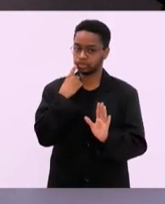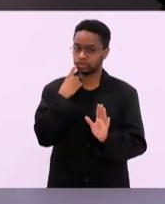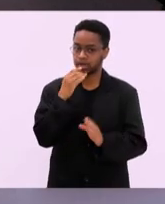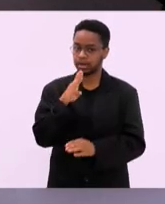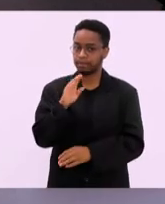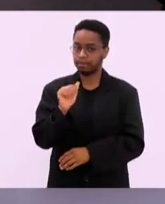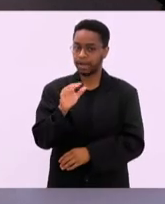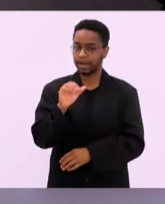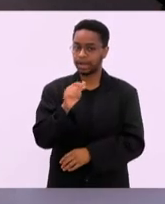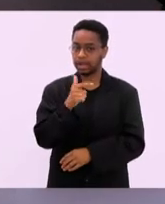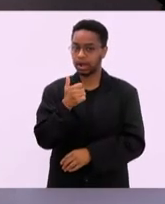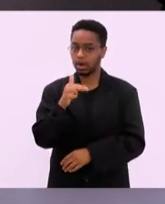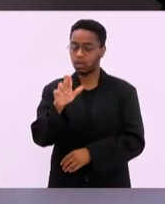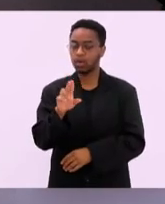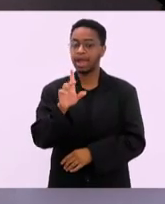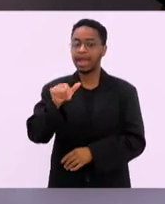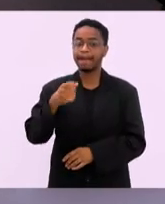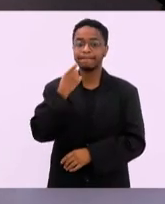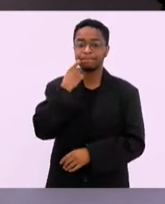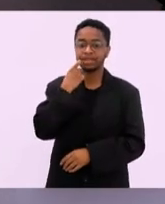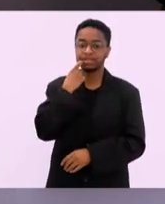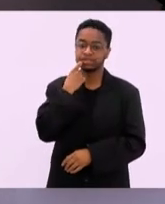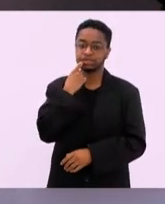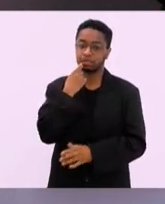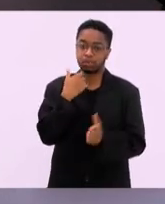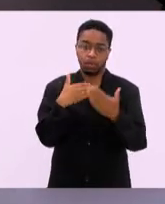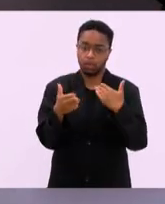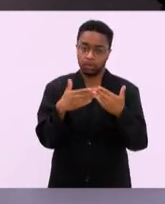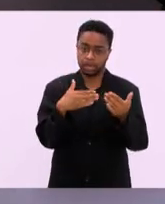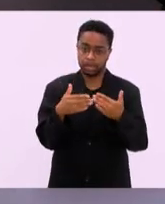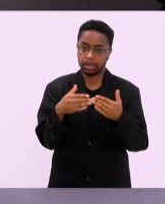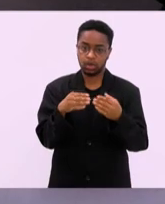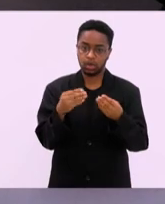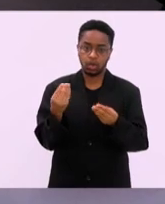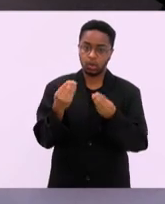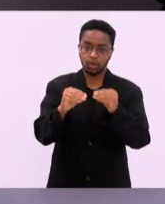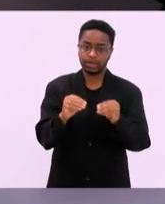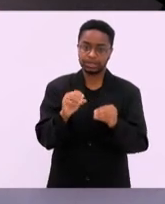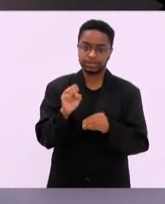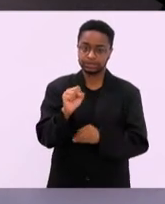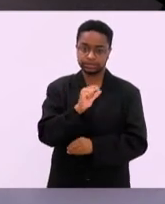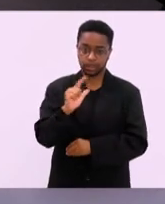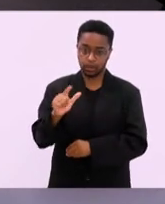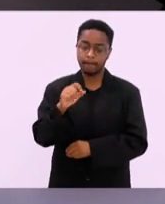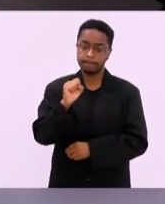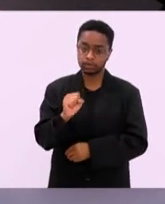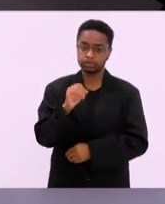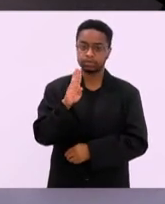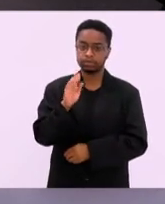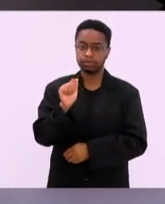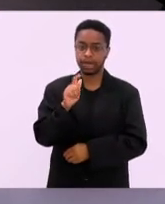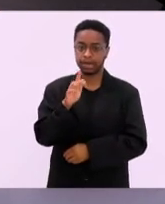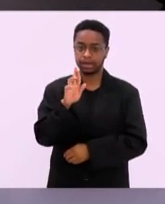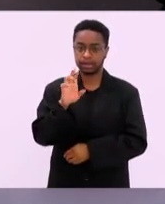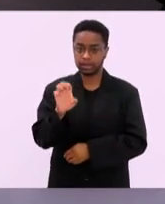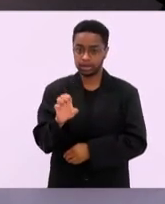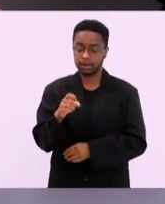é um peixe salgado, que pode ser até o bagre, o nosso querido bagre, né? Que, em épocas remotas, o